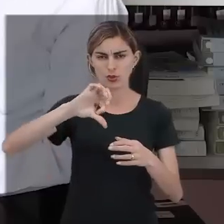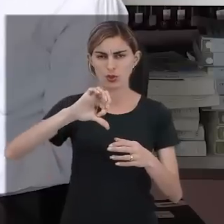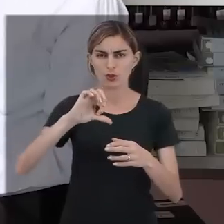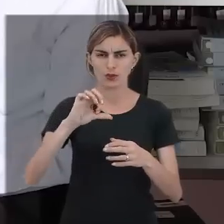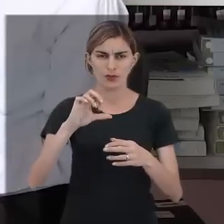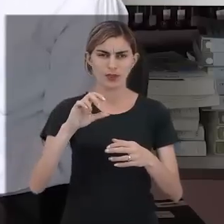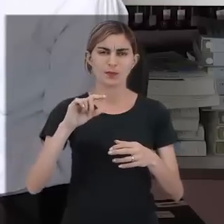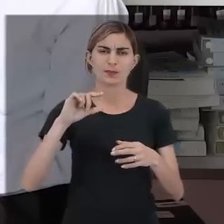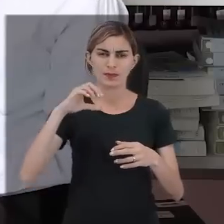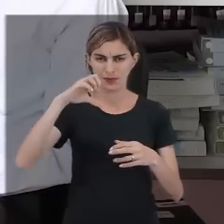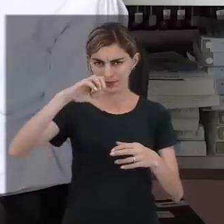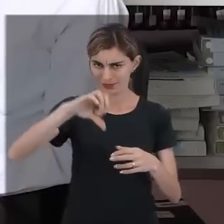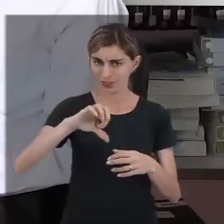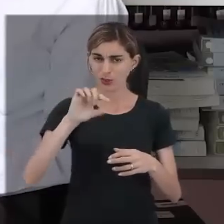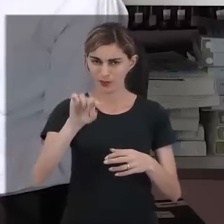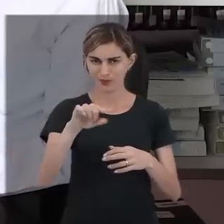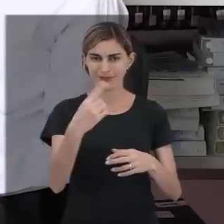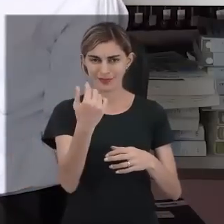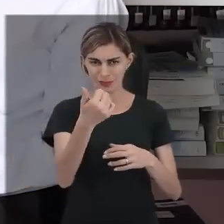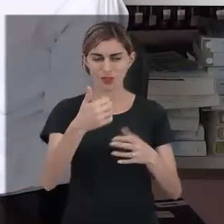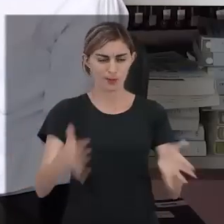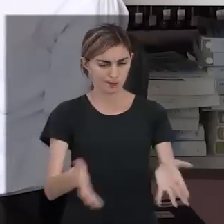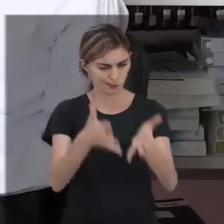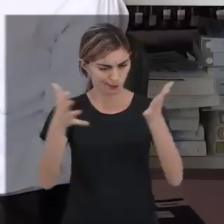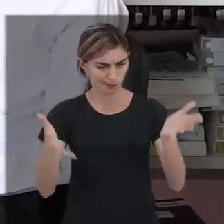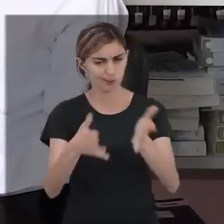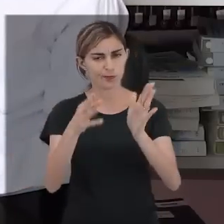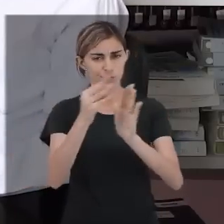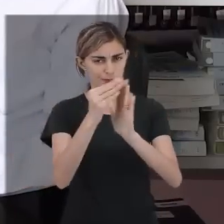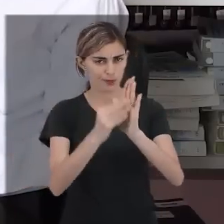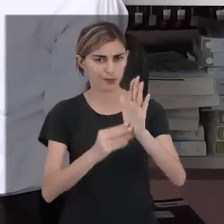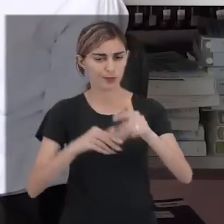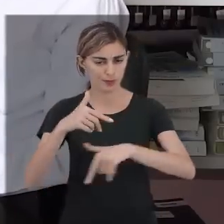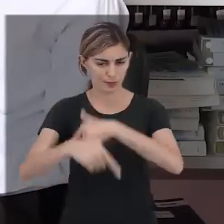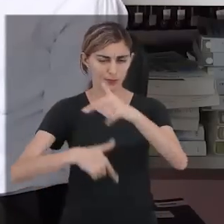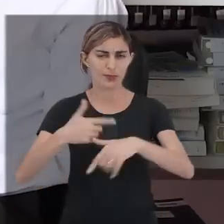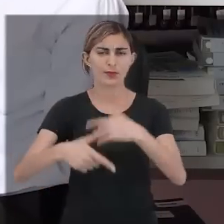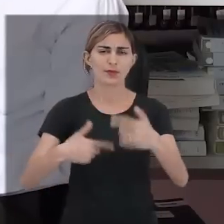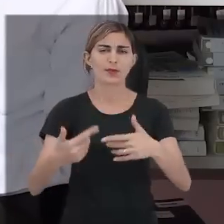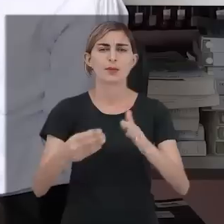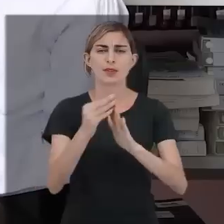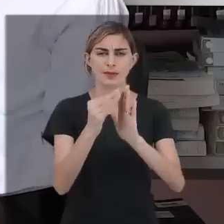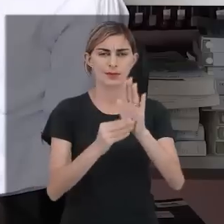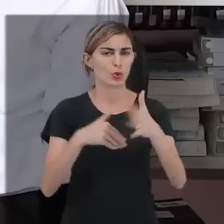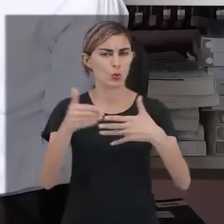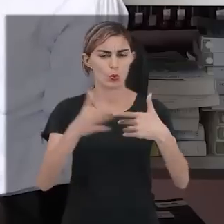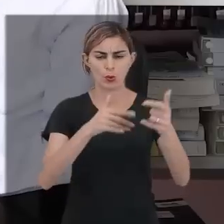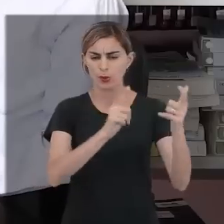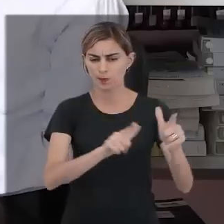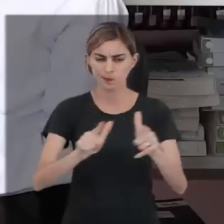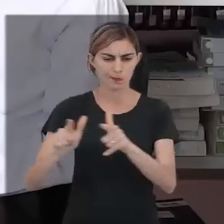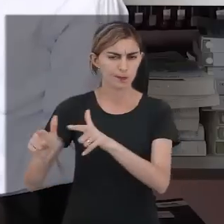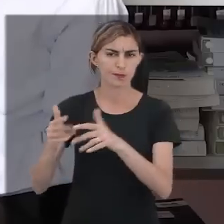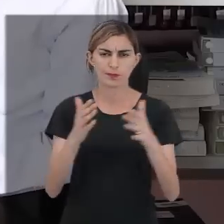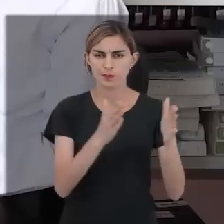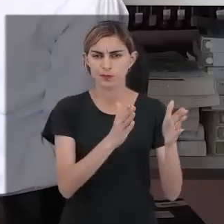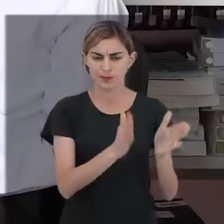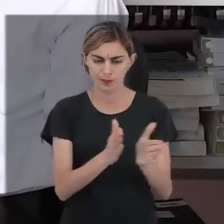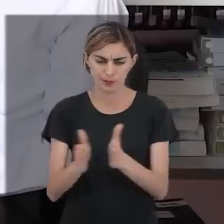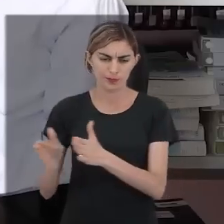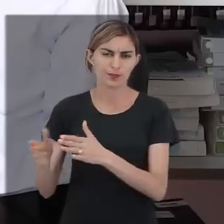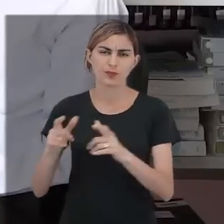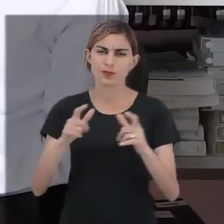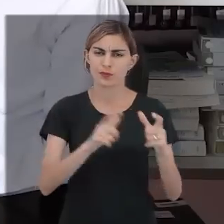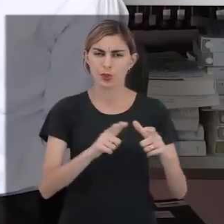ela incentiva, né? E ela estabelece a prática da padronização em qualquer tipo de organização, seja pequena,